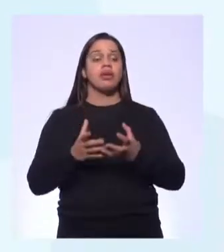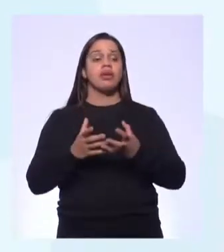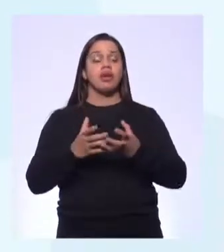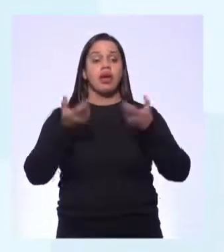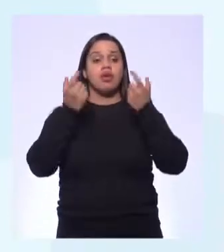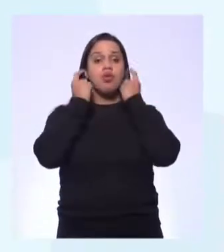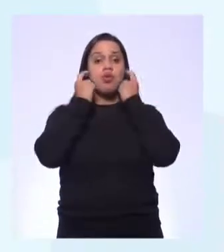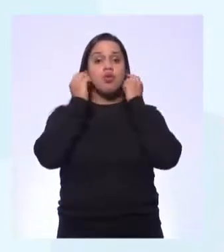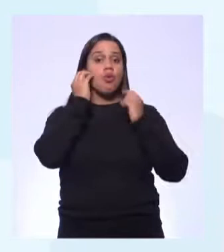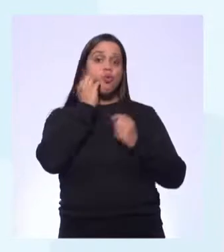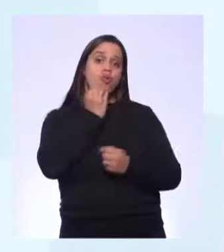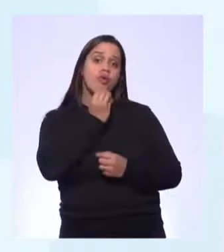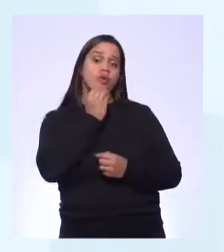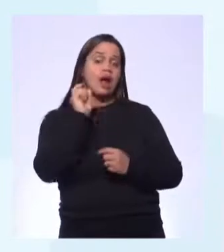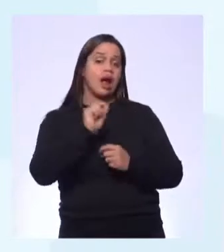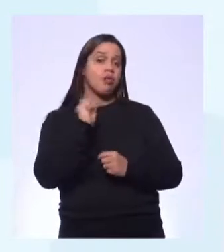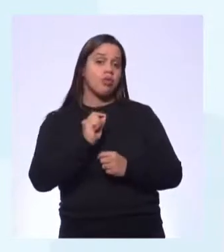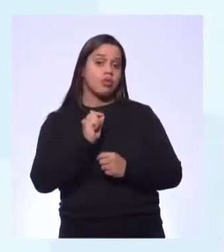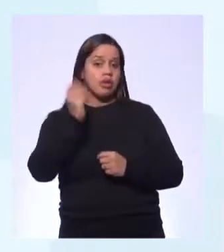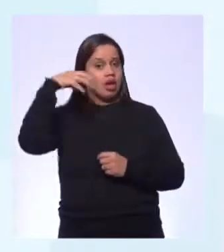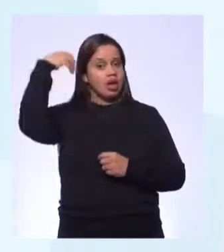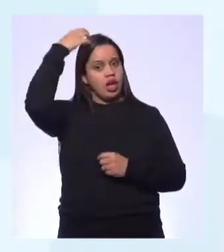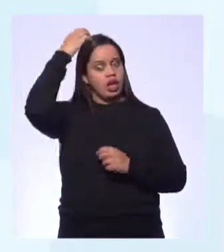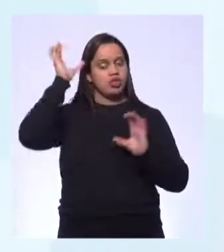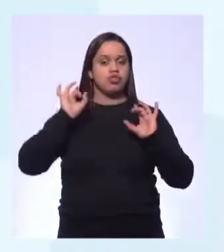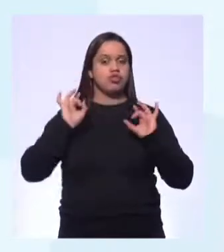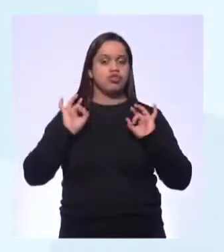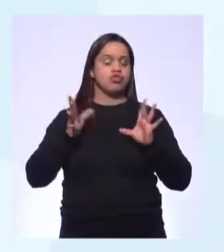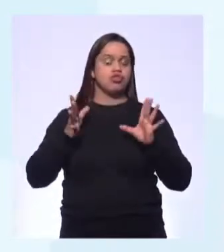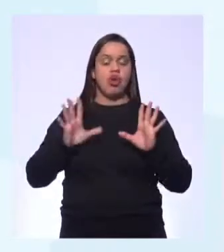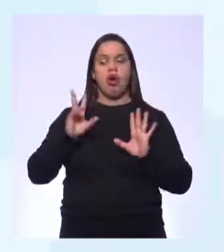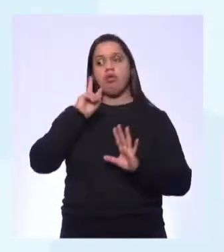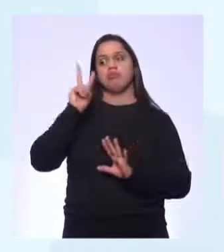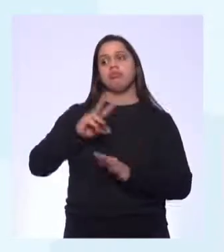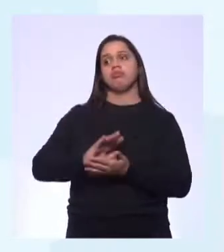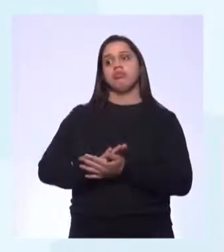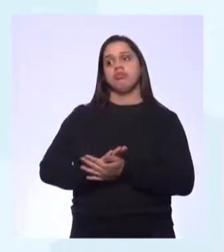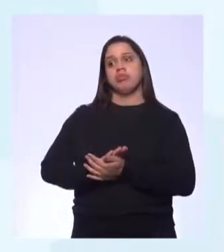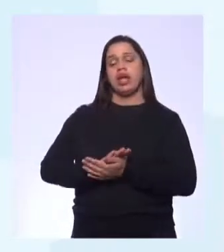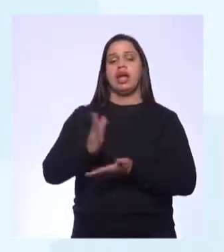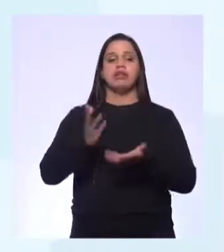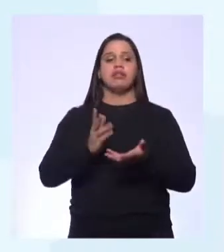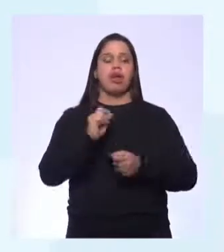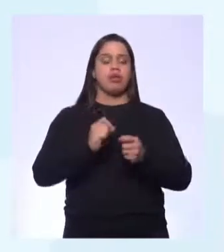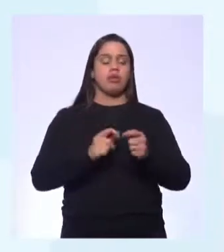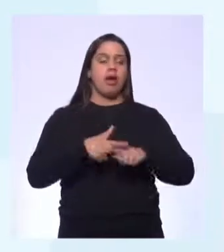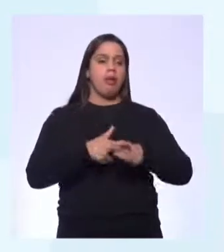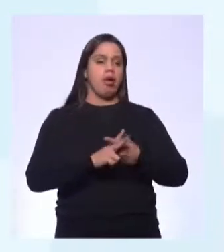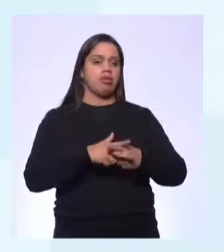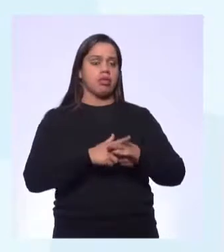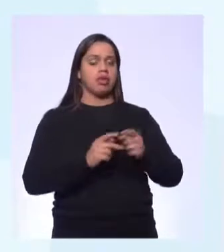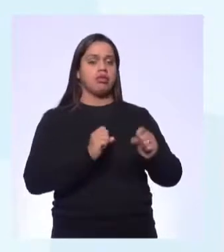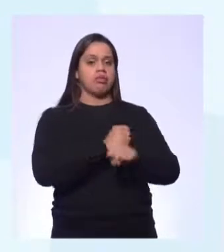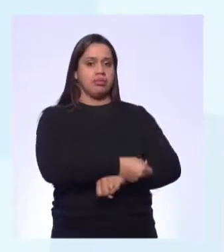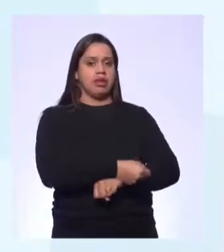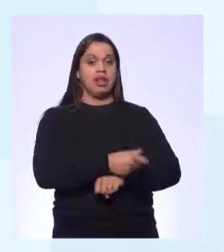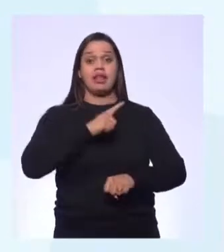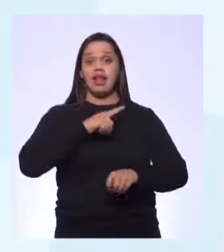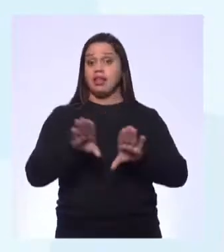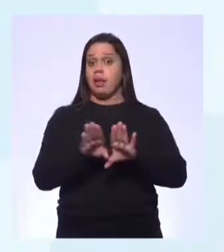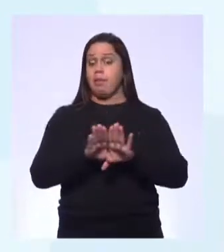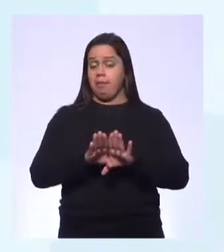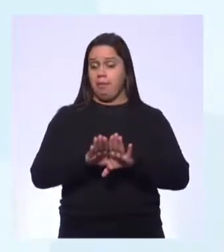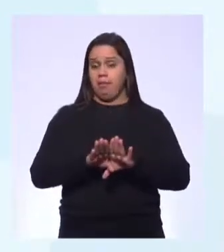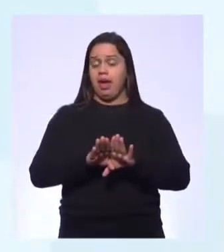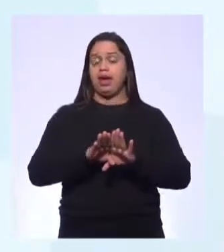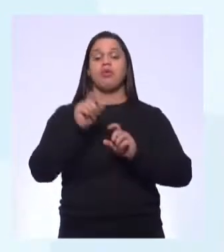uma figura só de enfeite lá. Eles querem a manutenção da escravidão. Tem muita característica iluminista aí, né?